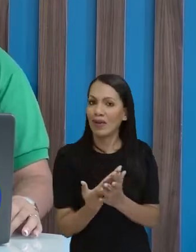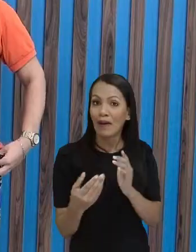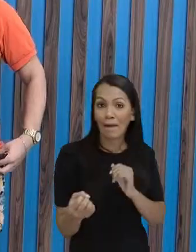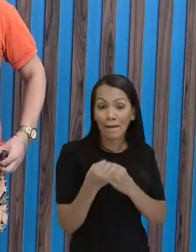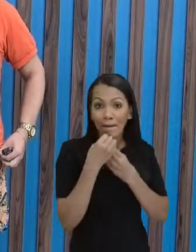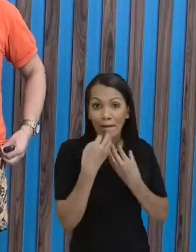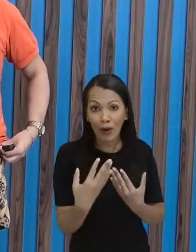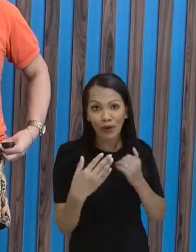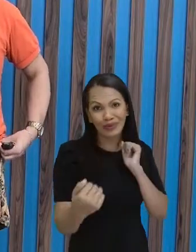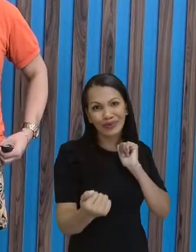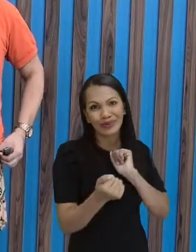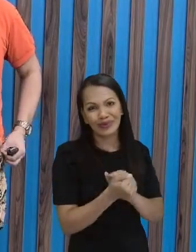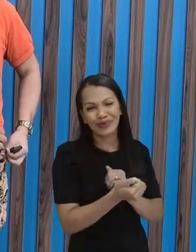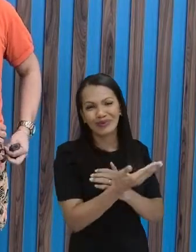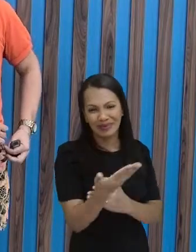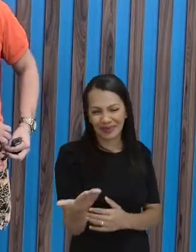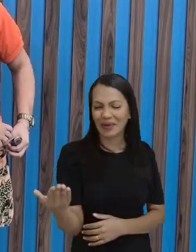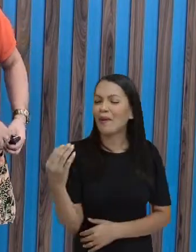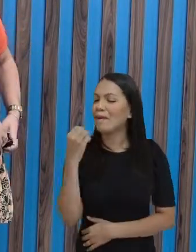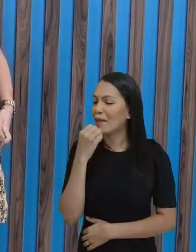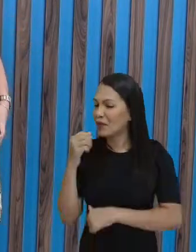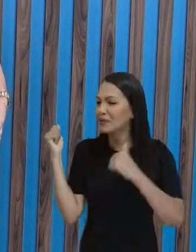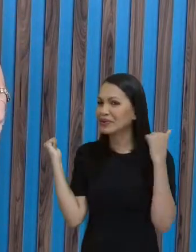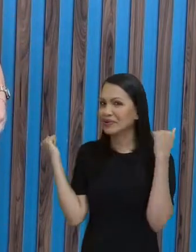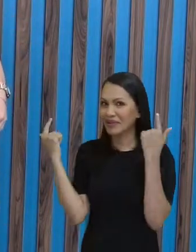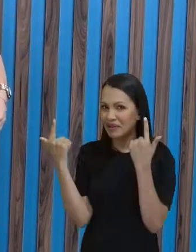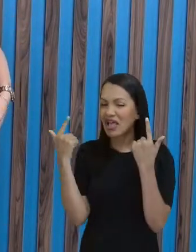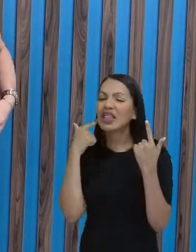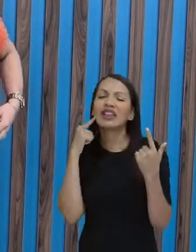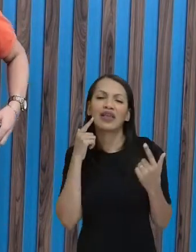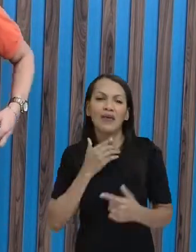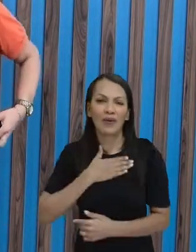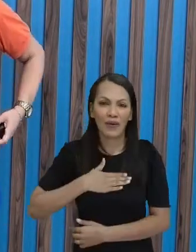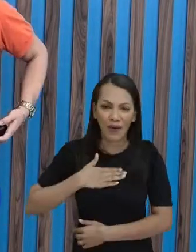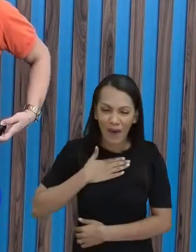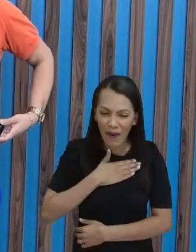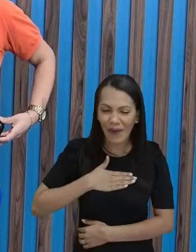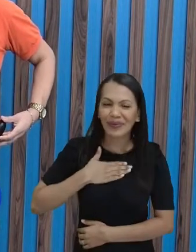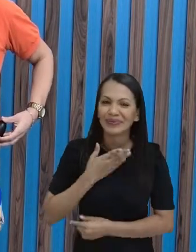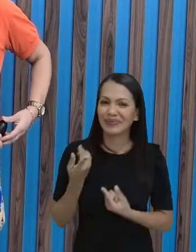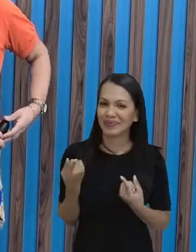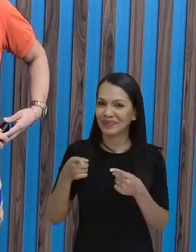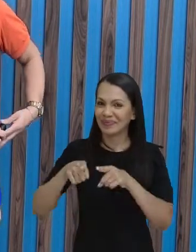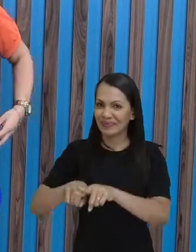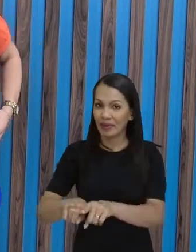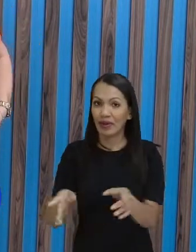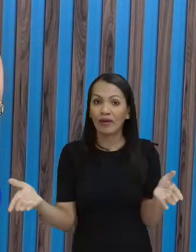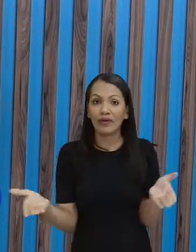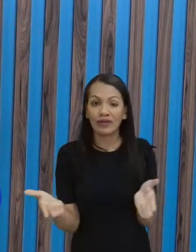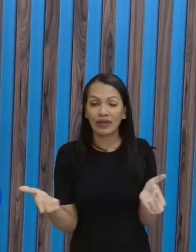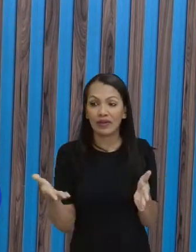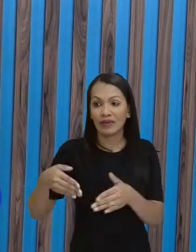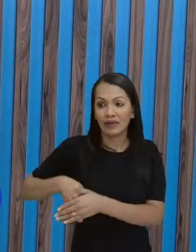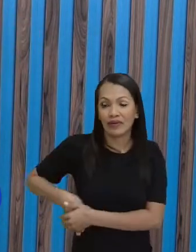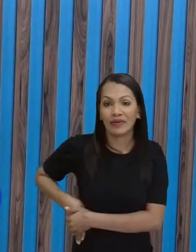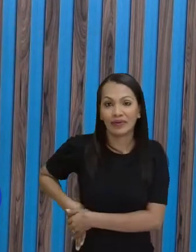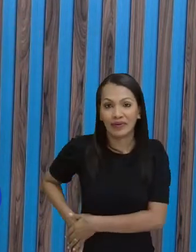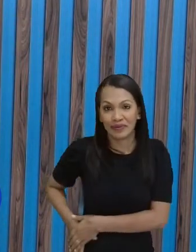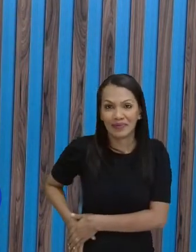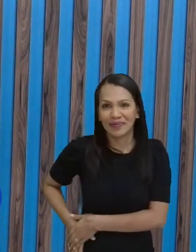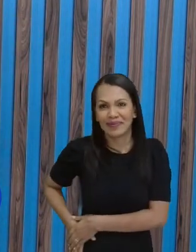Que bom, também foi muito divertido, gostei muito, viu? Muito obrigada aí pela parceria. Eu que Olha, agradeço. hoje eu tenho até bolsinho aqui para colocar o